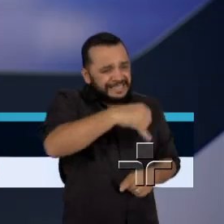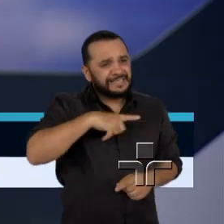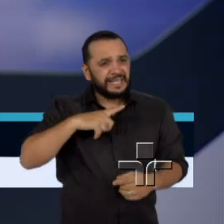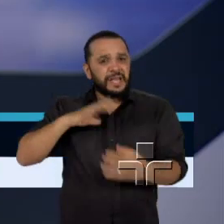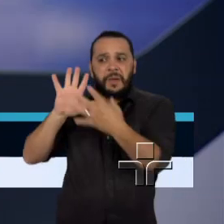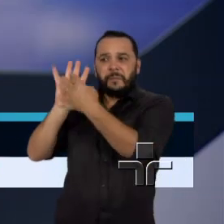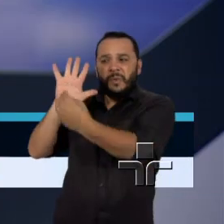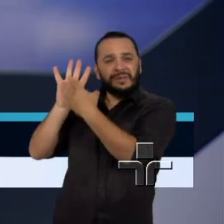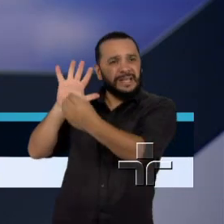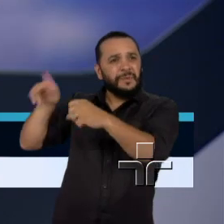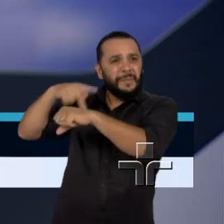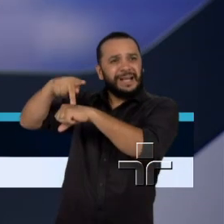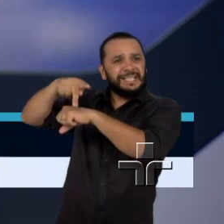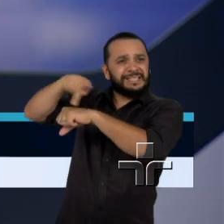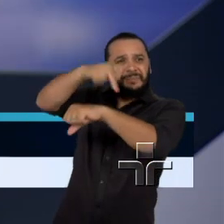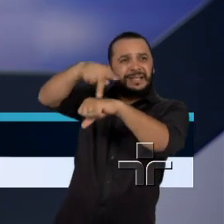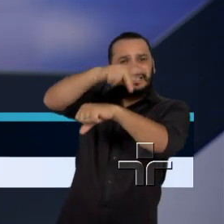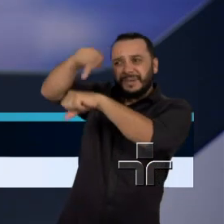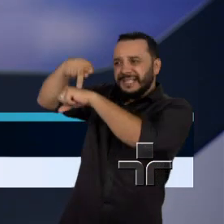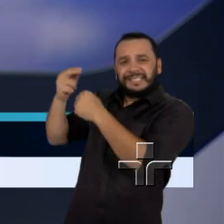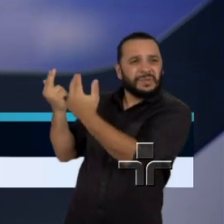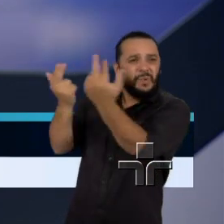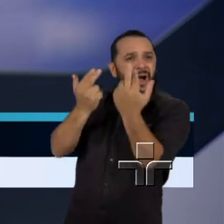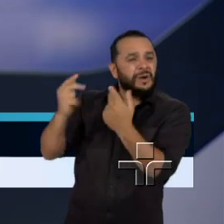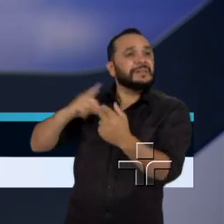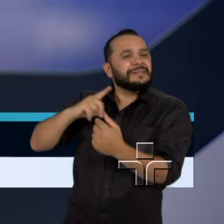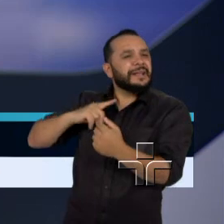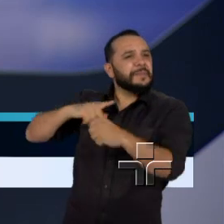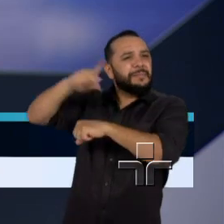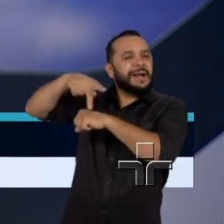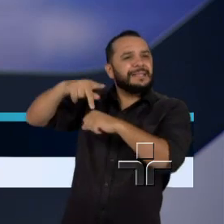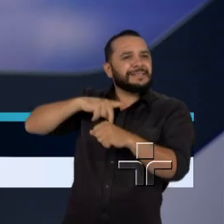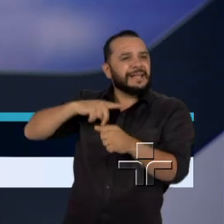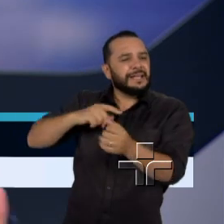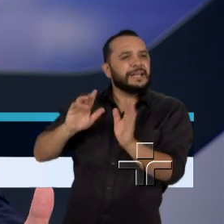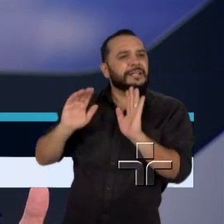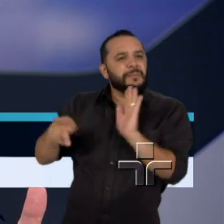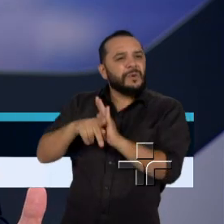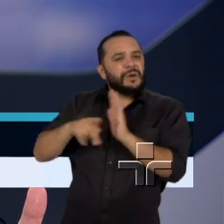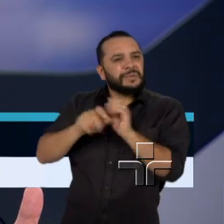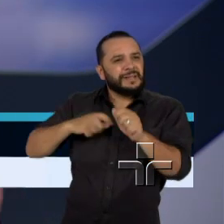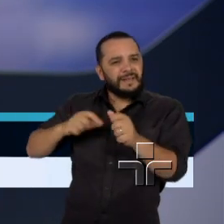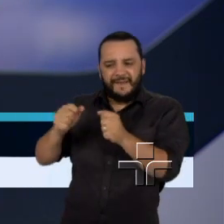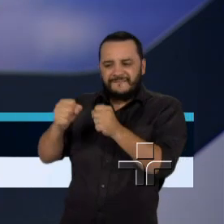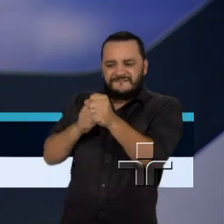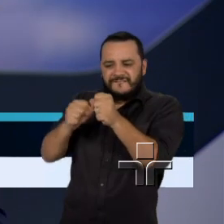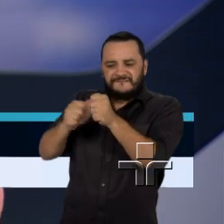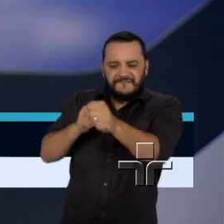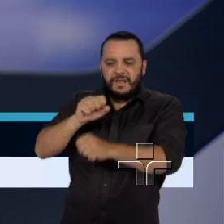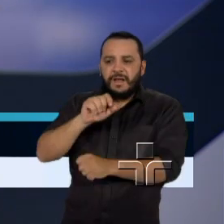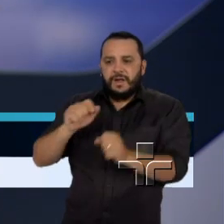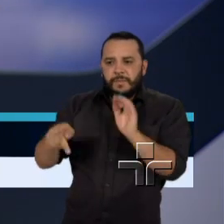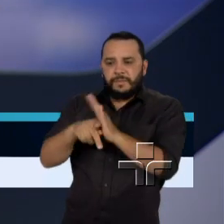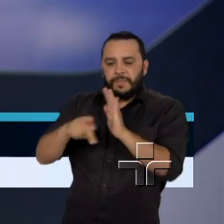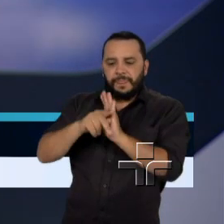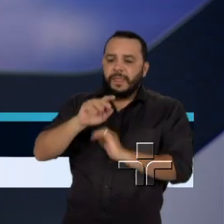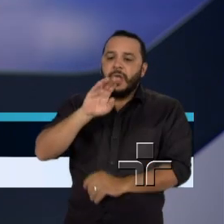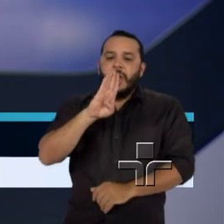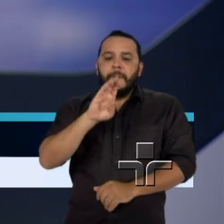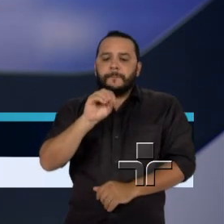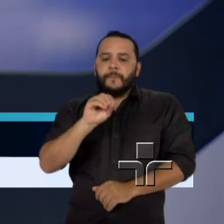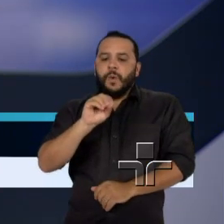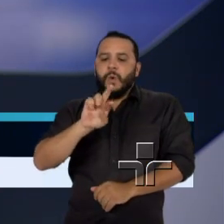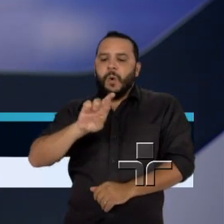da borracha já em muitos lugares é feita de forma sustentável. Há grandes empresas de pneus, as maiores empresas de pneus hoje em dia, elas